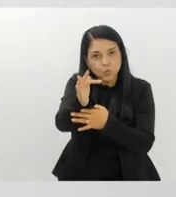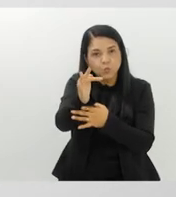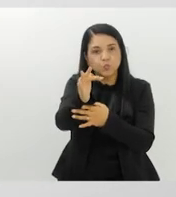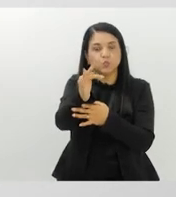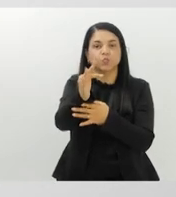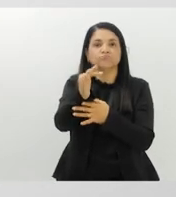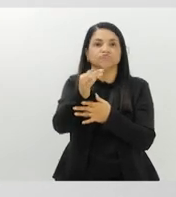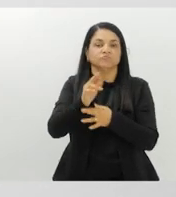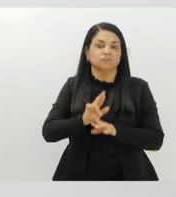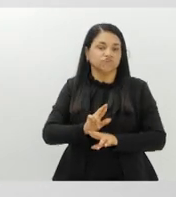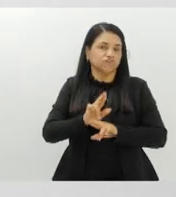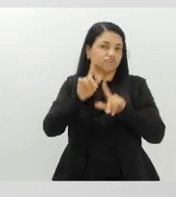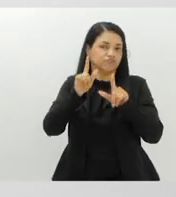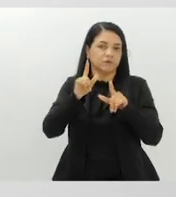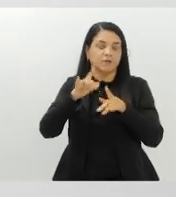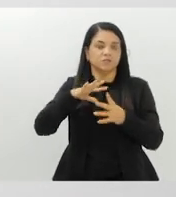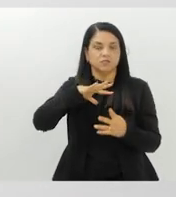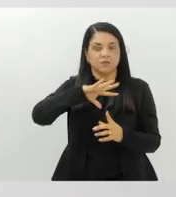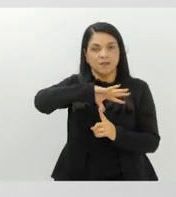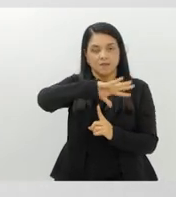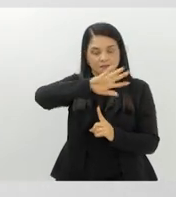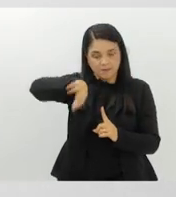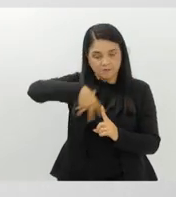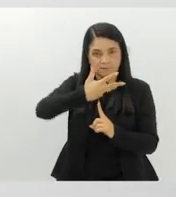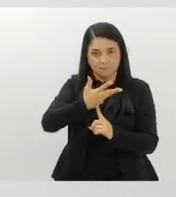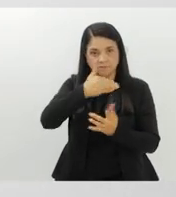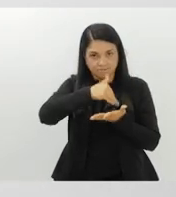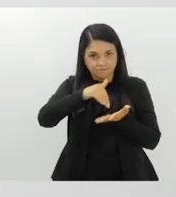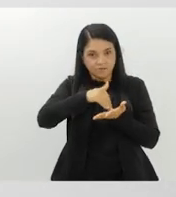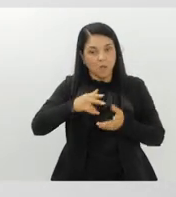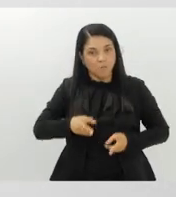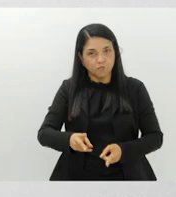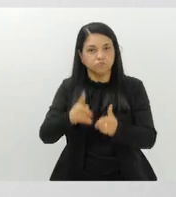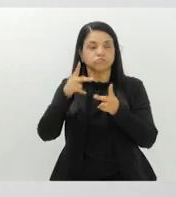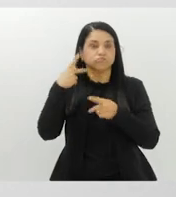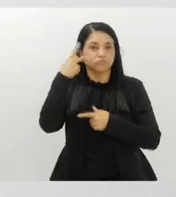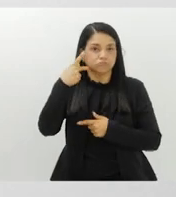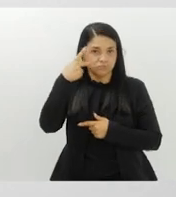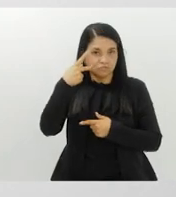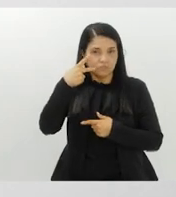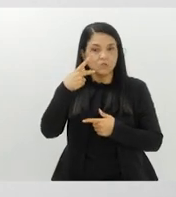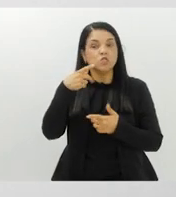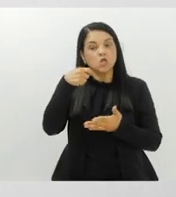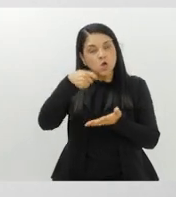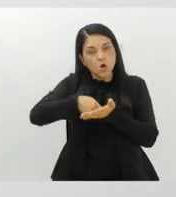na Secretaria de Meio Ambiente, a política continue, que o senhor possa cobrar